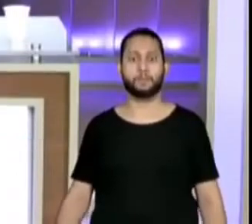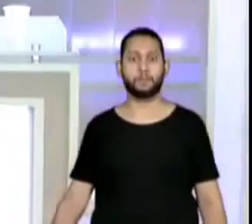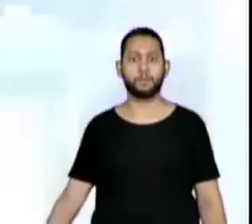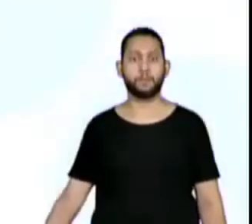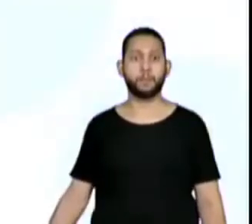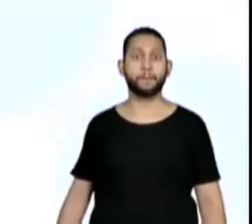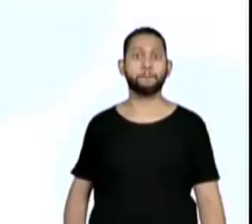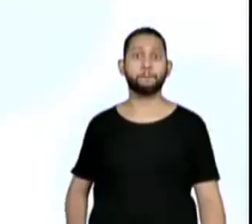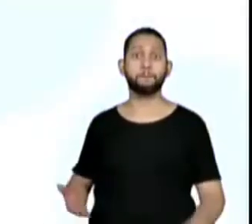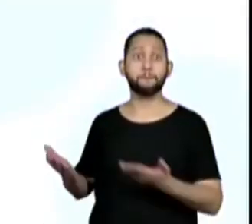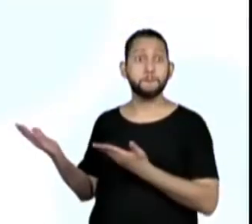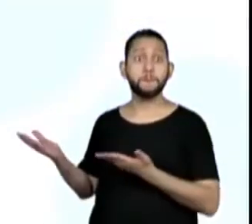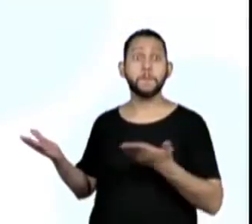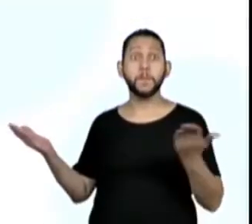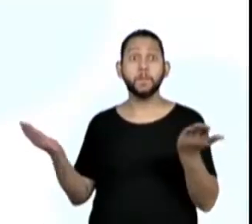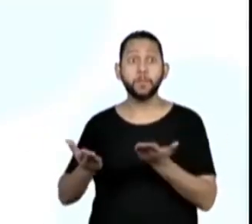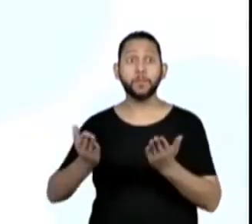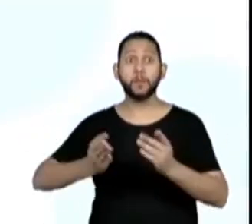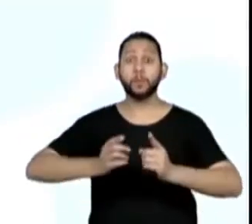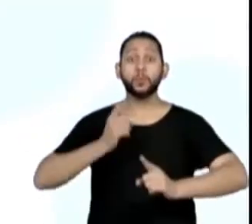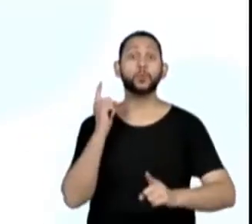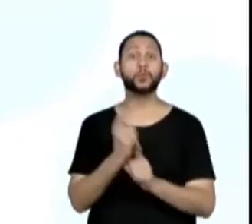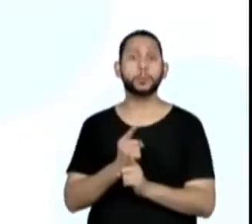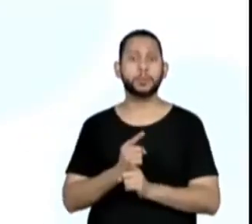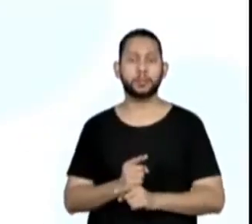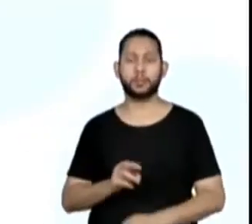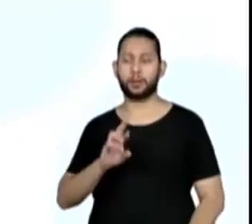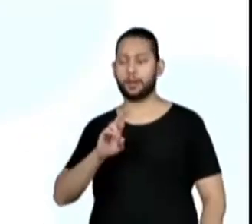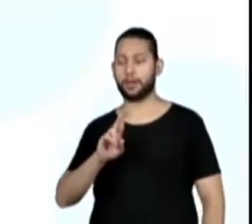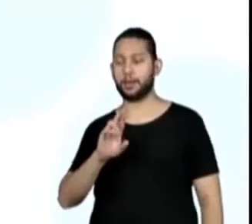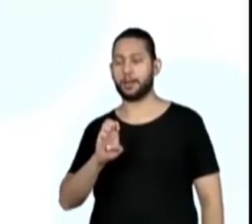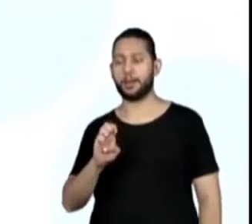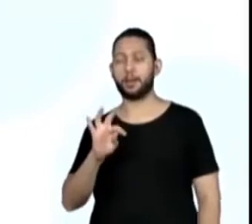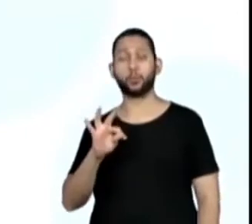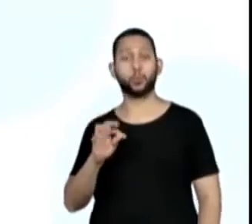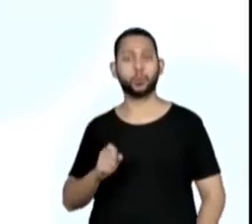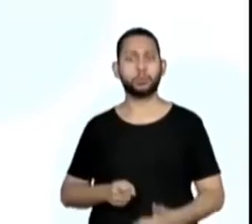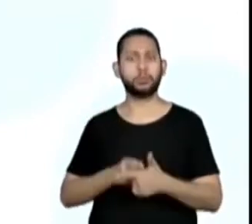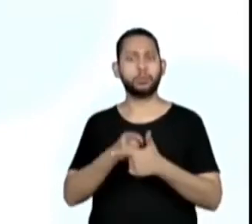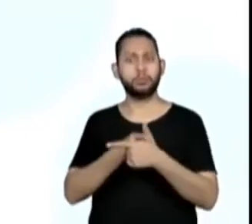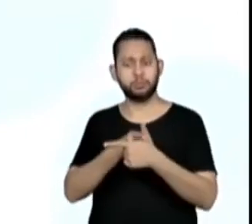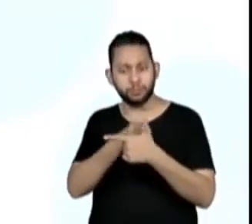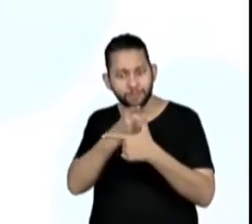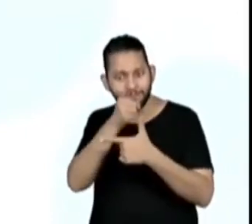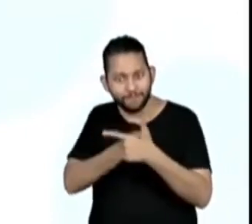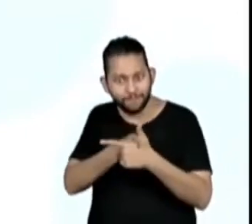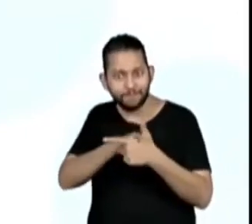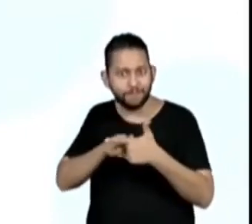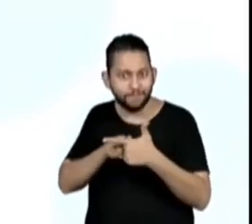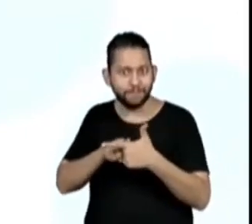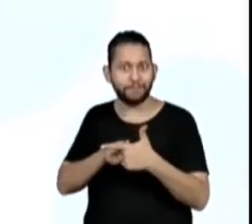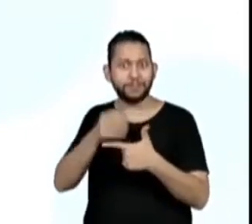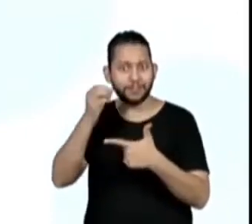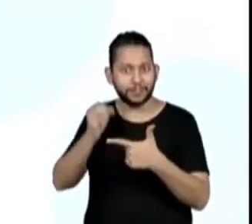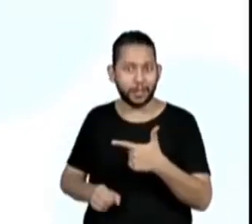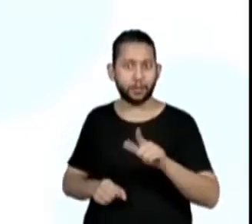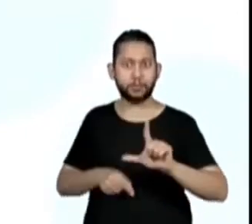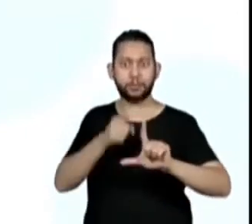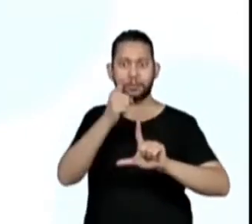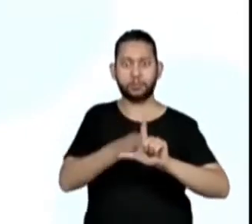Então, turma, a tarefa hoje é essa aqui, ó. As informações dos brinquedos. Utilizando o ângulo reto que você construiu com